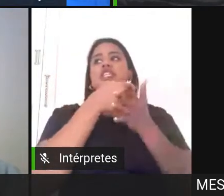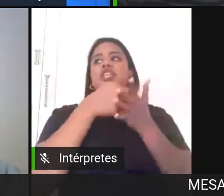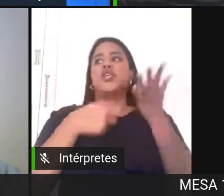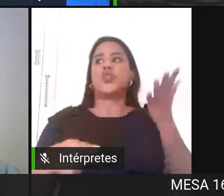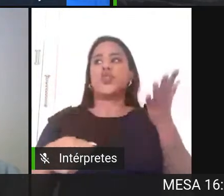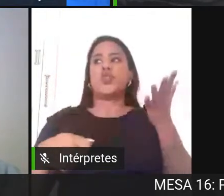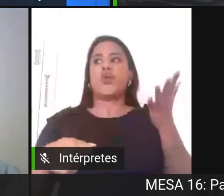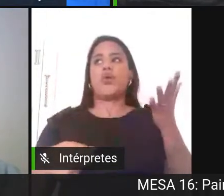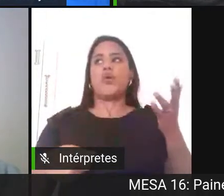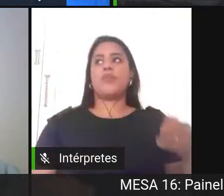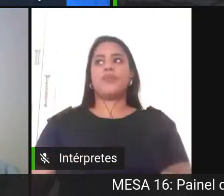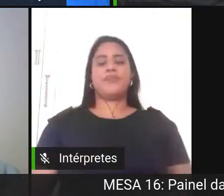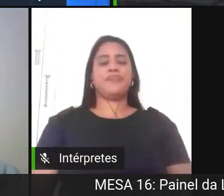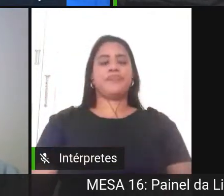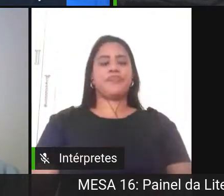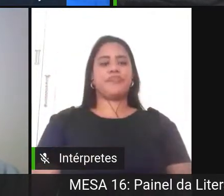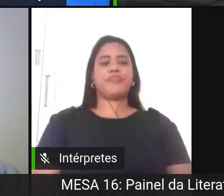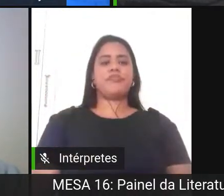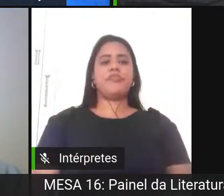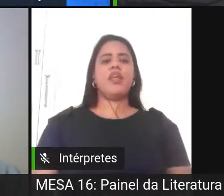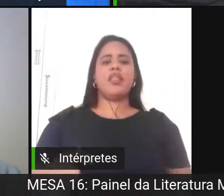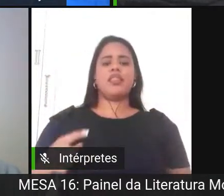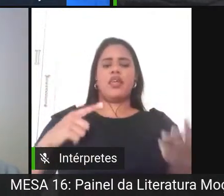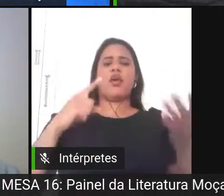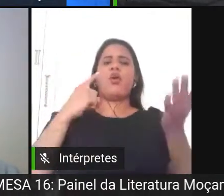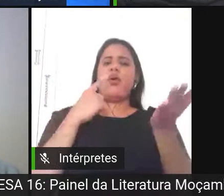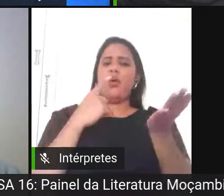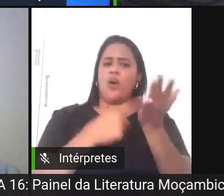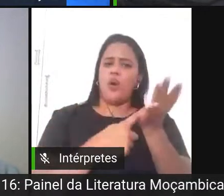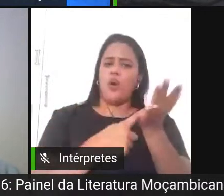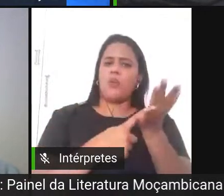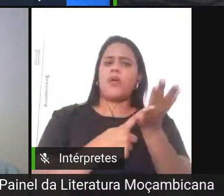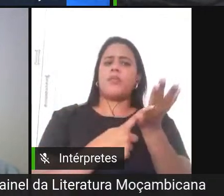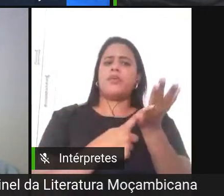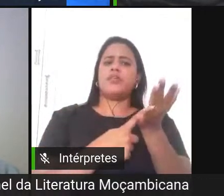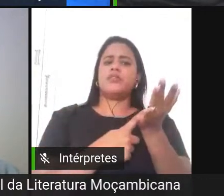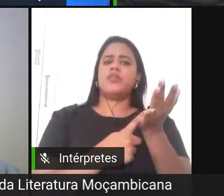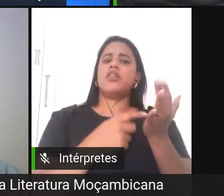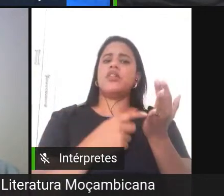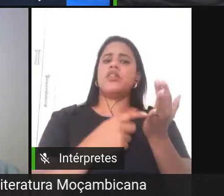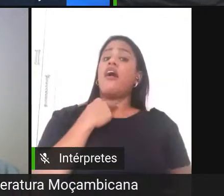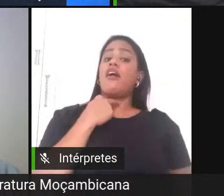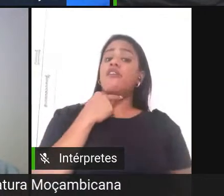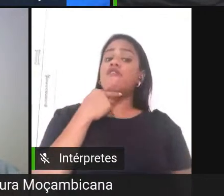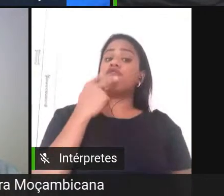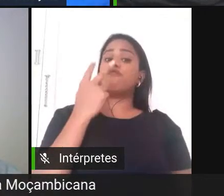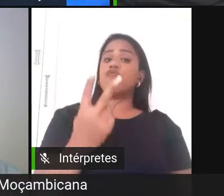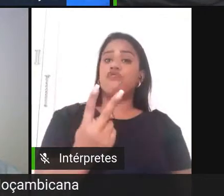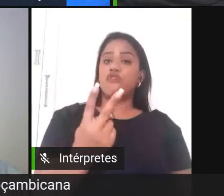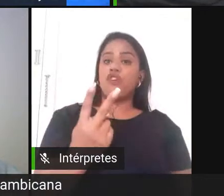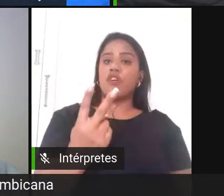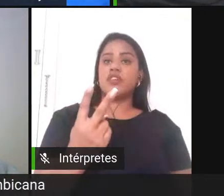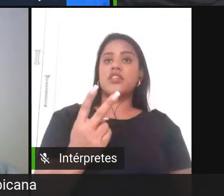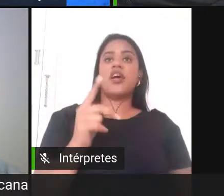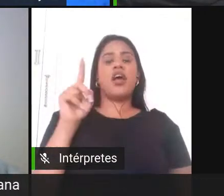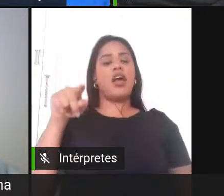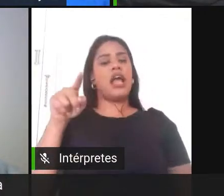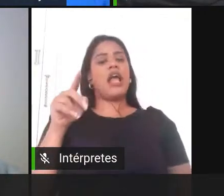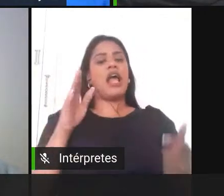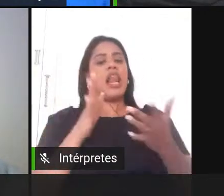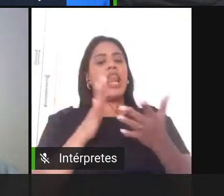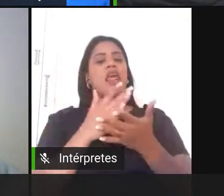esse compromisso de funcionarmos como porta-vozes, porque esses livros podem transcorrer várias